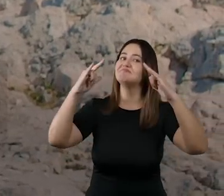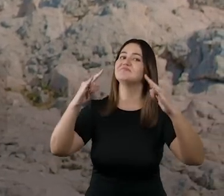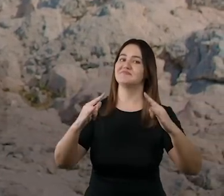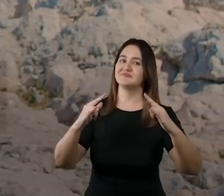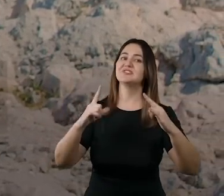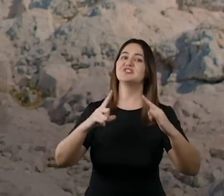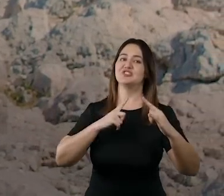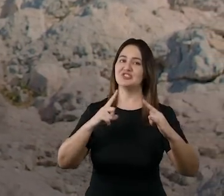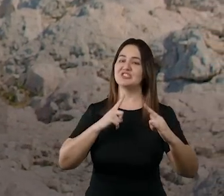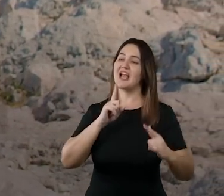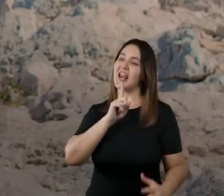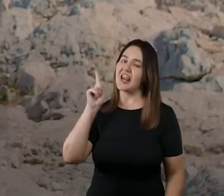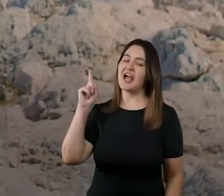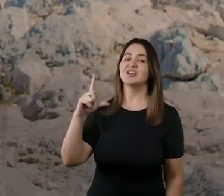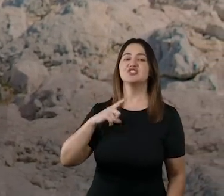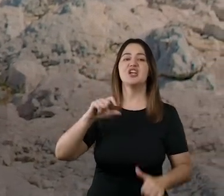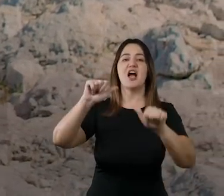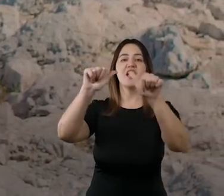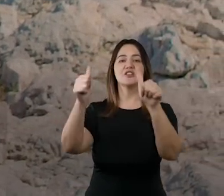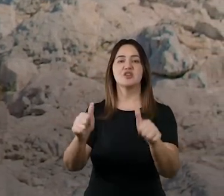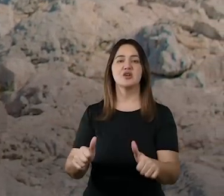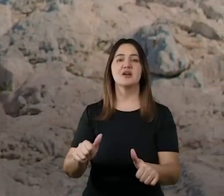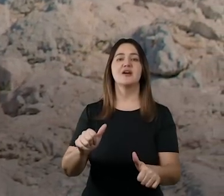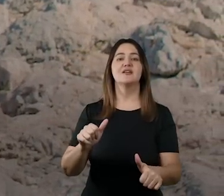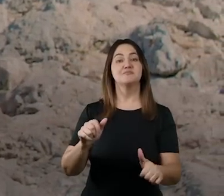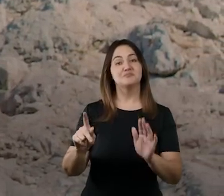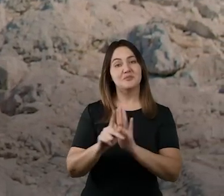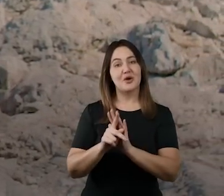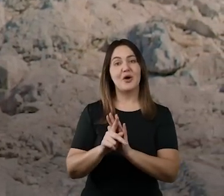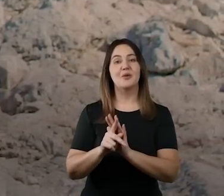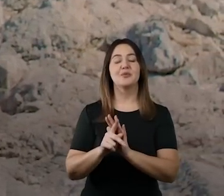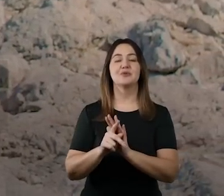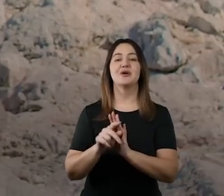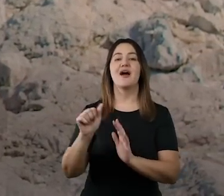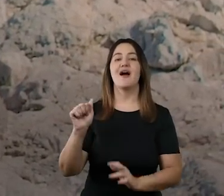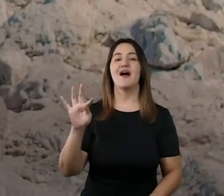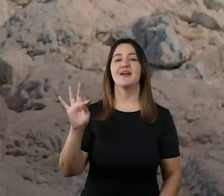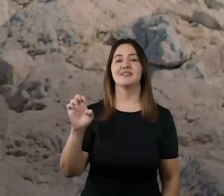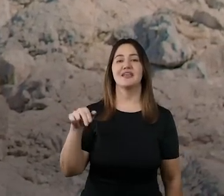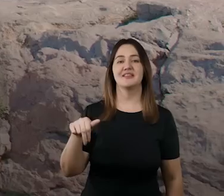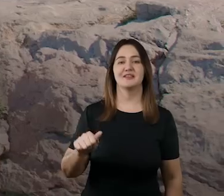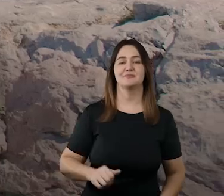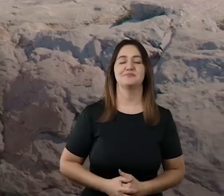lá, onde era adorada a deusa Atena, padroeira de toda essa